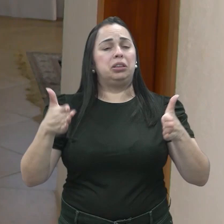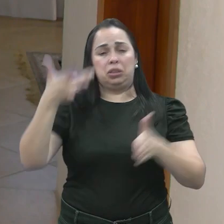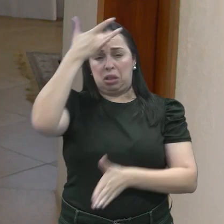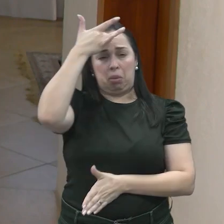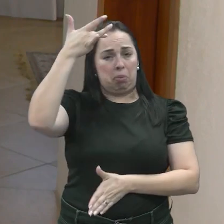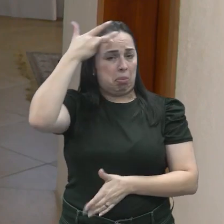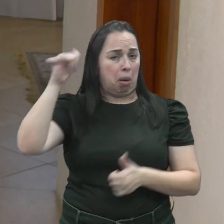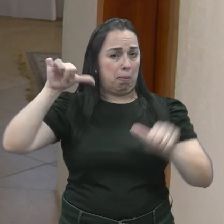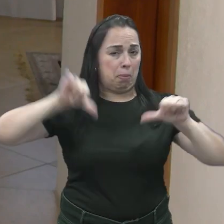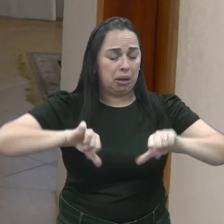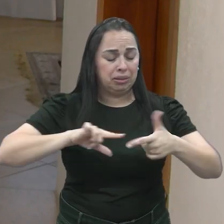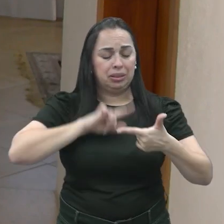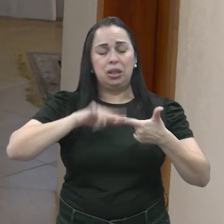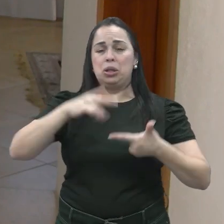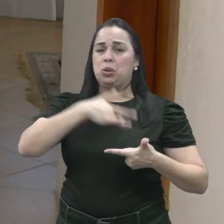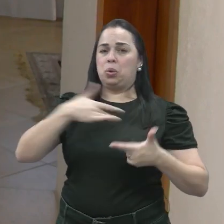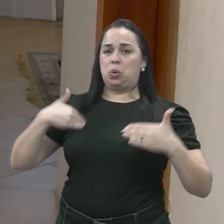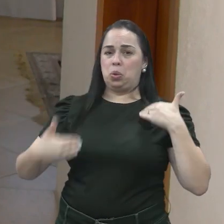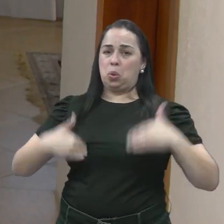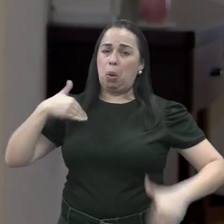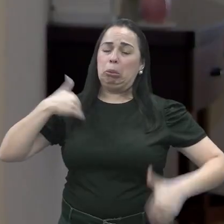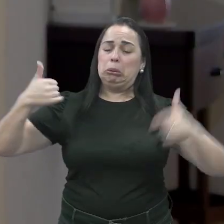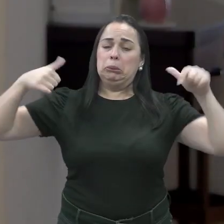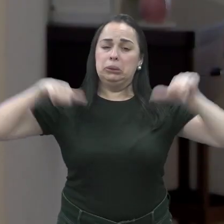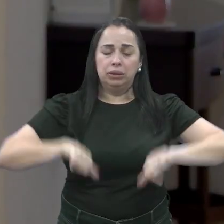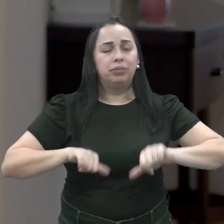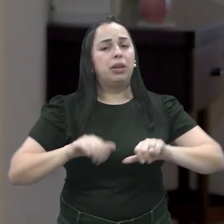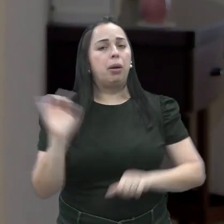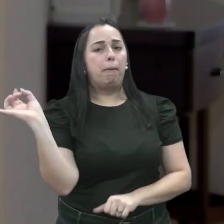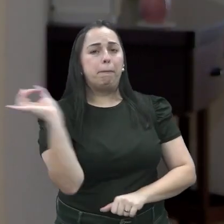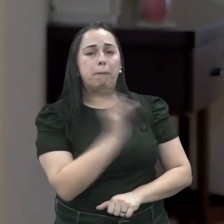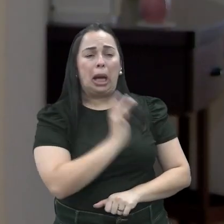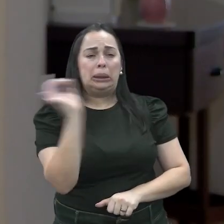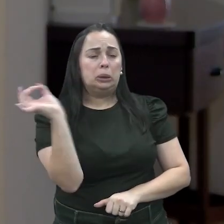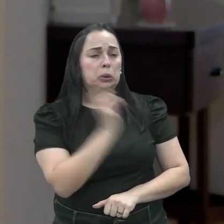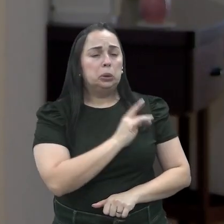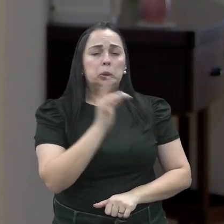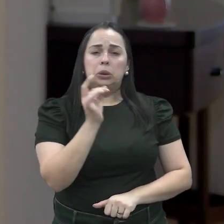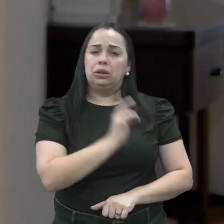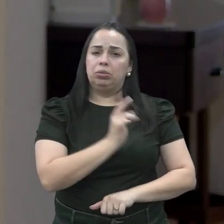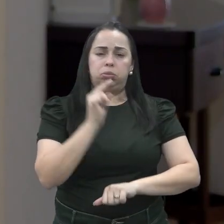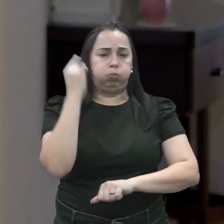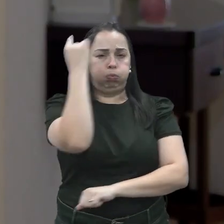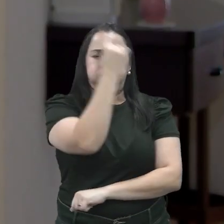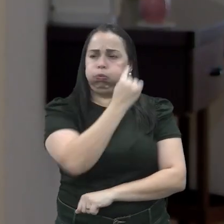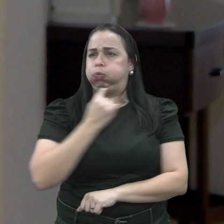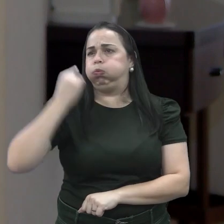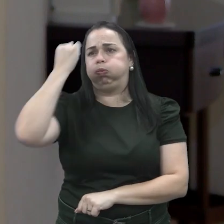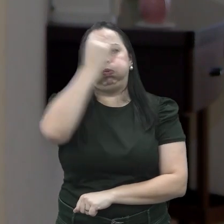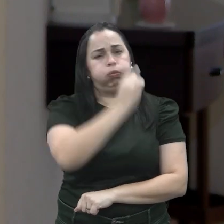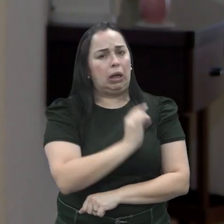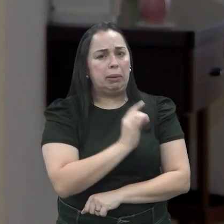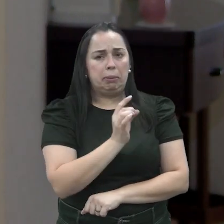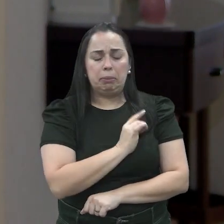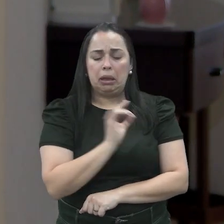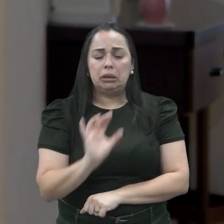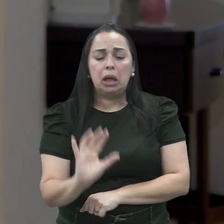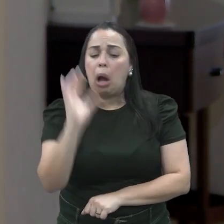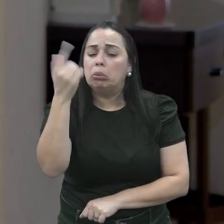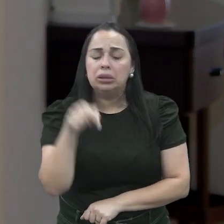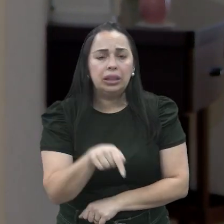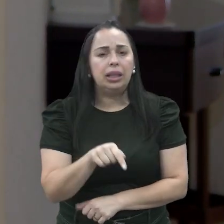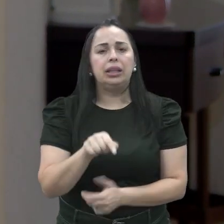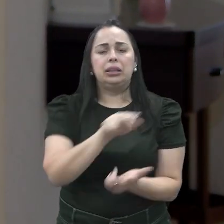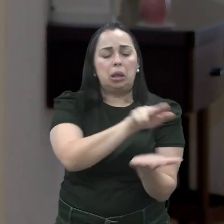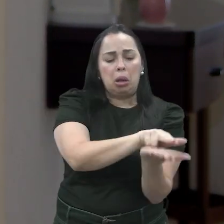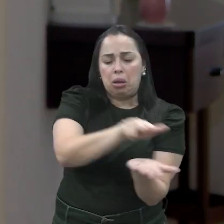período exaustivo mental e fisicamente. O medo, né, que é o tempo todo rondando,